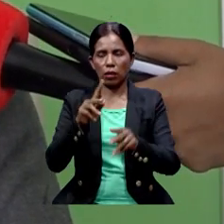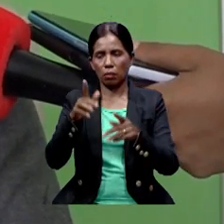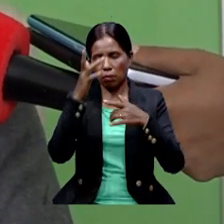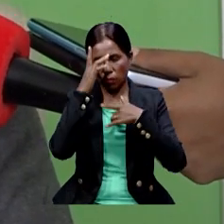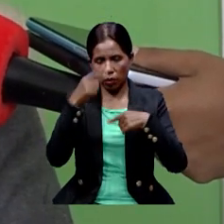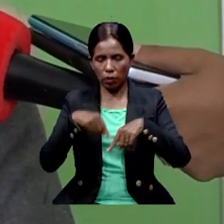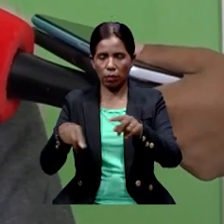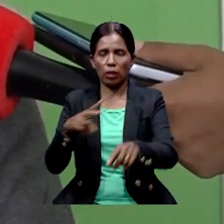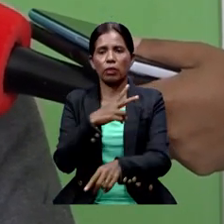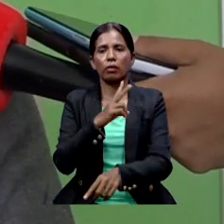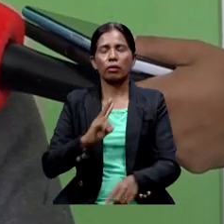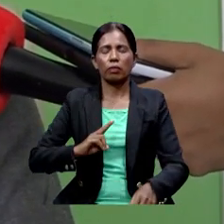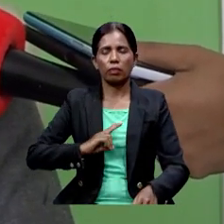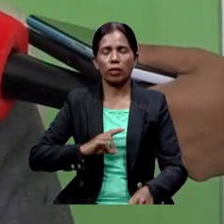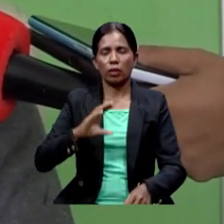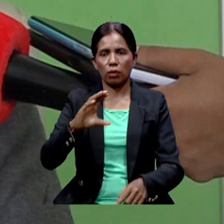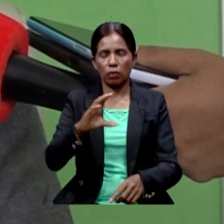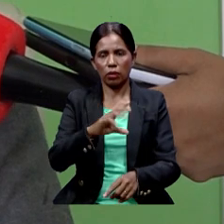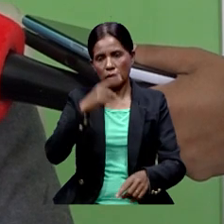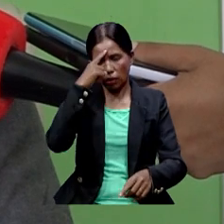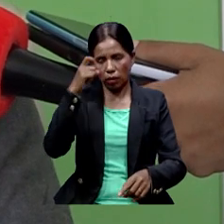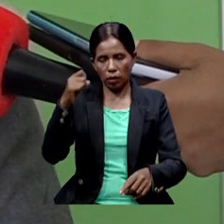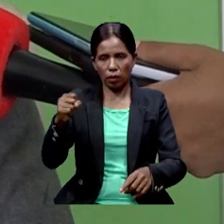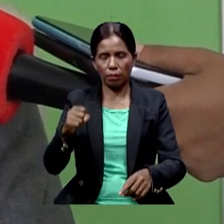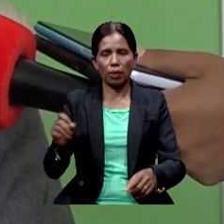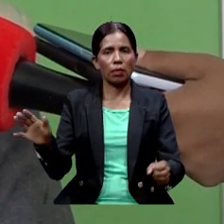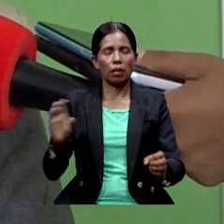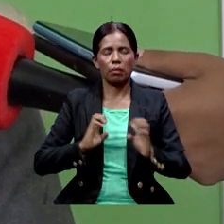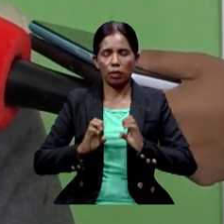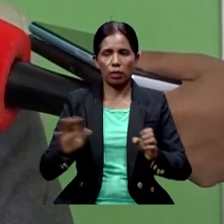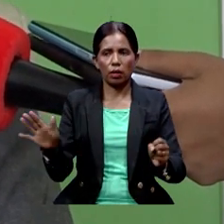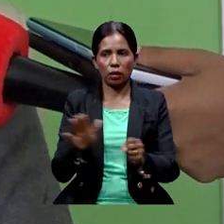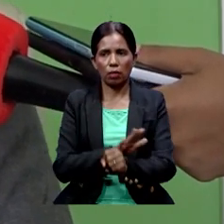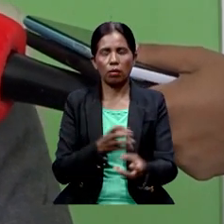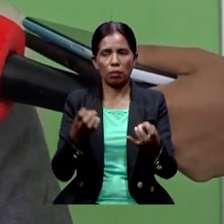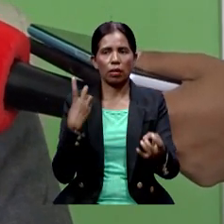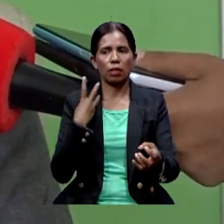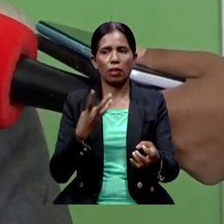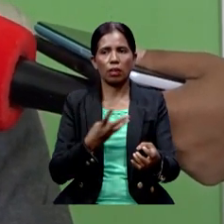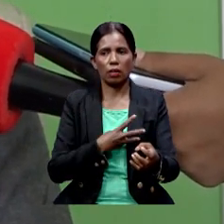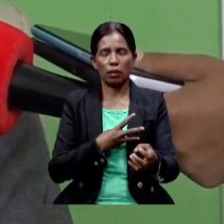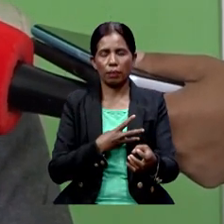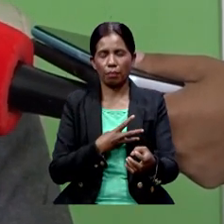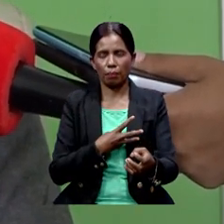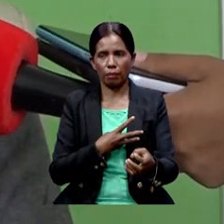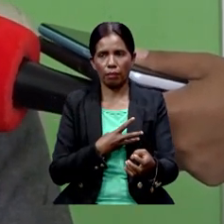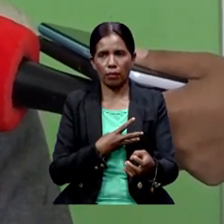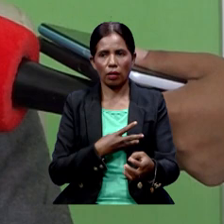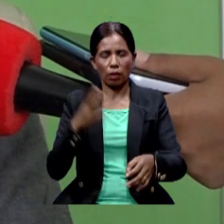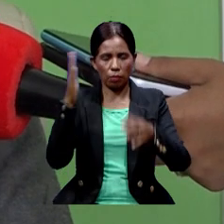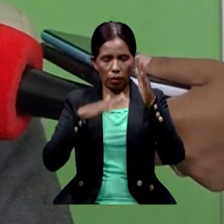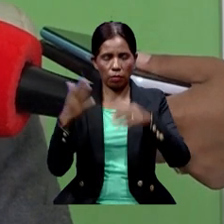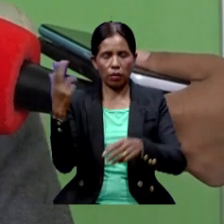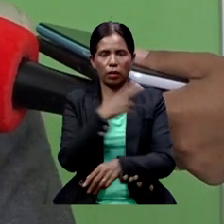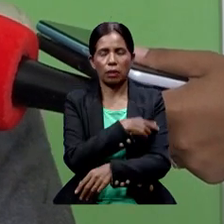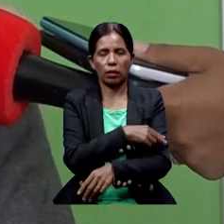cineva e Veracruz, também emergência na cono, pediatric na cono, buat barak mas sai que problema em hospital